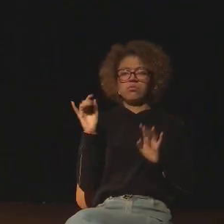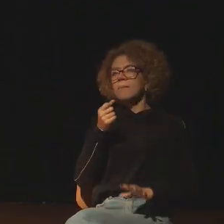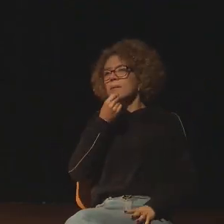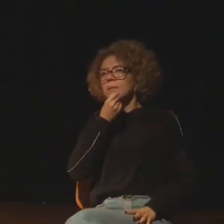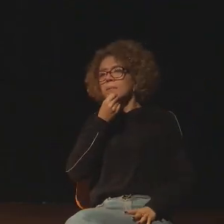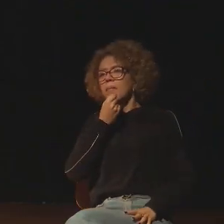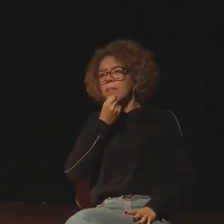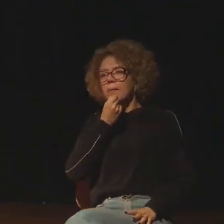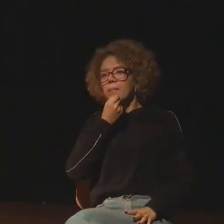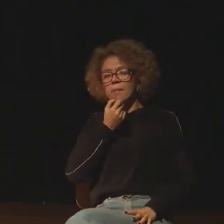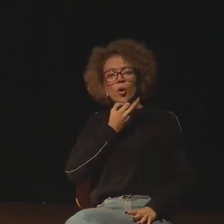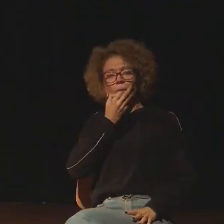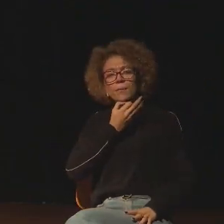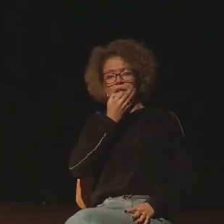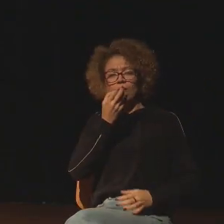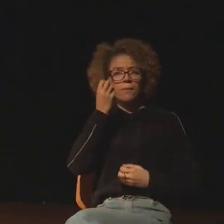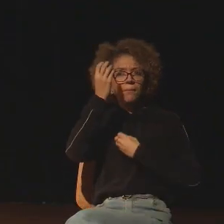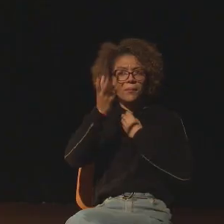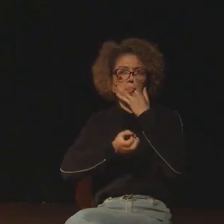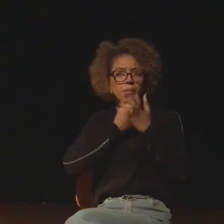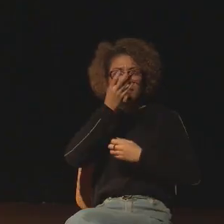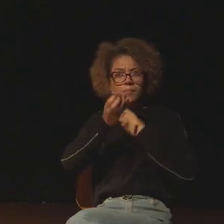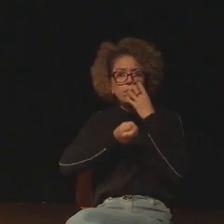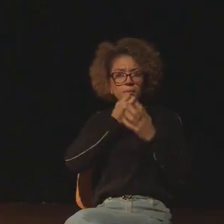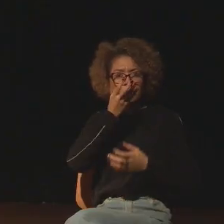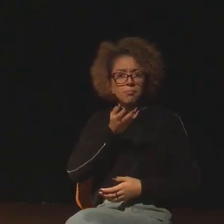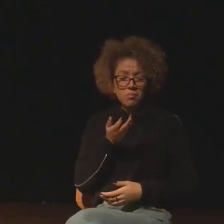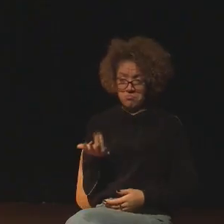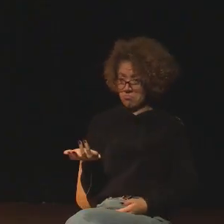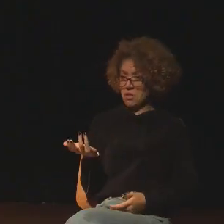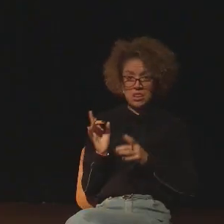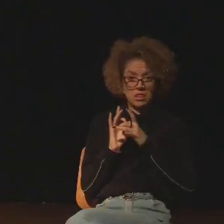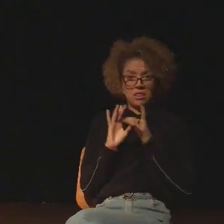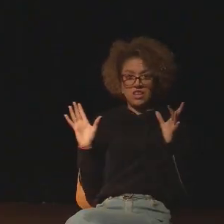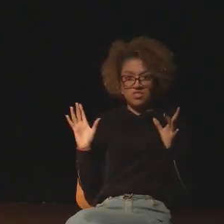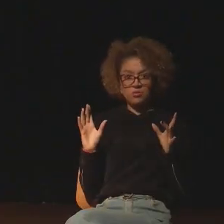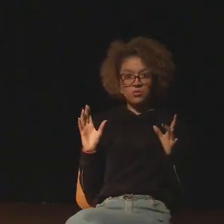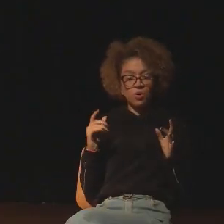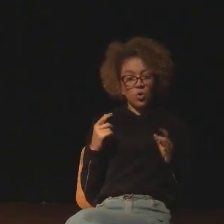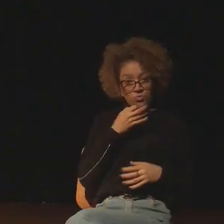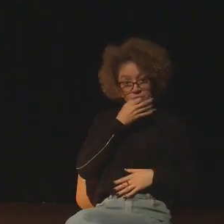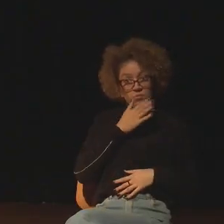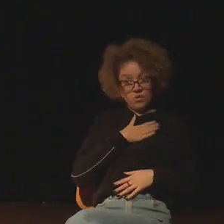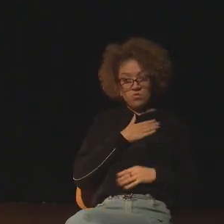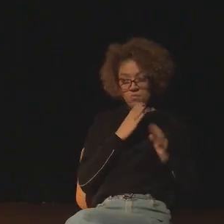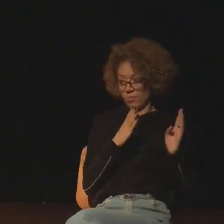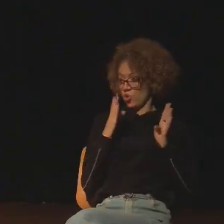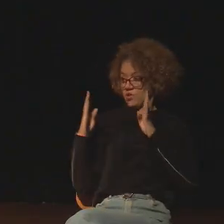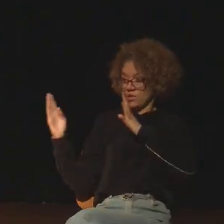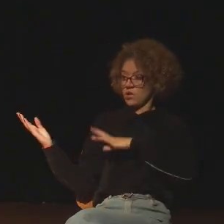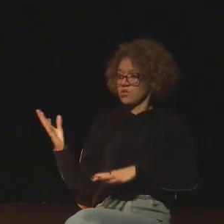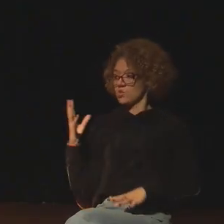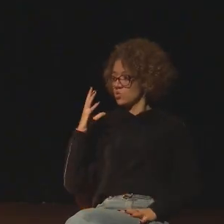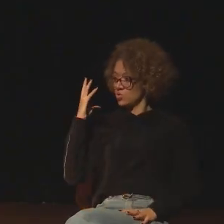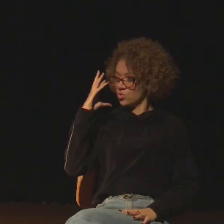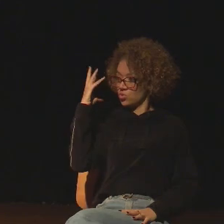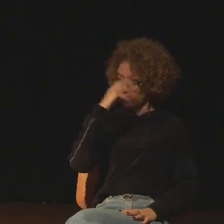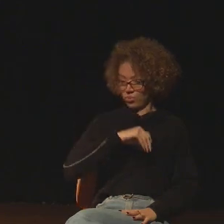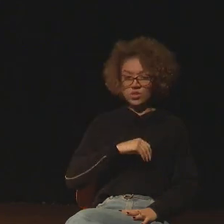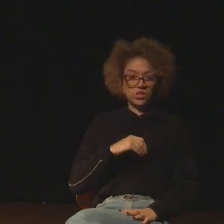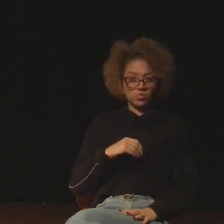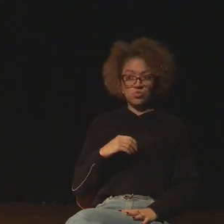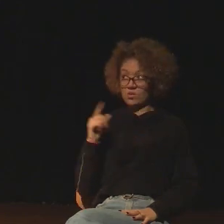falar a sua opinião, o que pensa. Então, na verdade, esse processo é muito bonito, de todo mundo conseguir vir aqui. Isso está